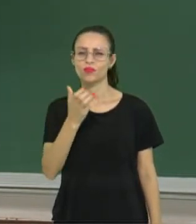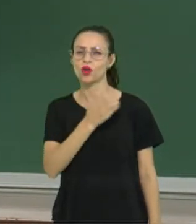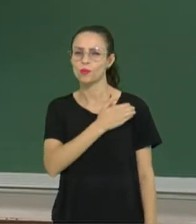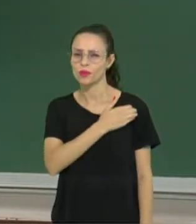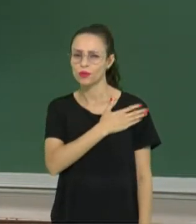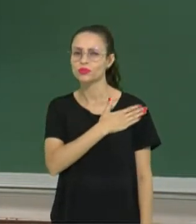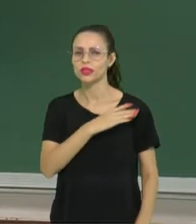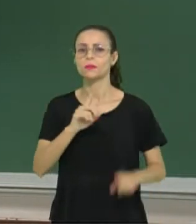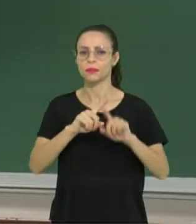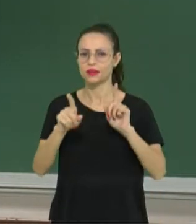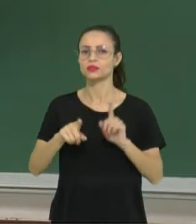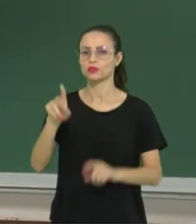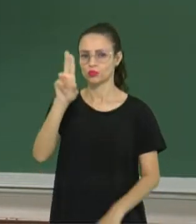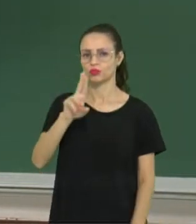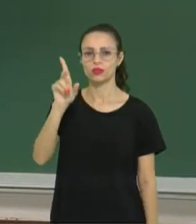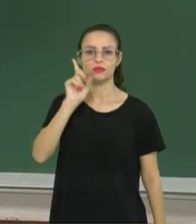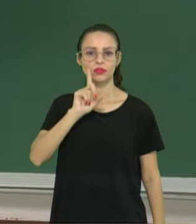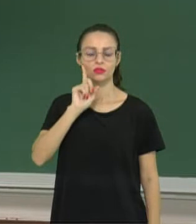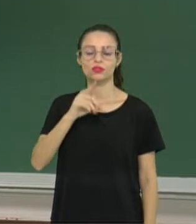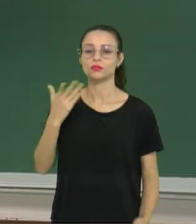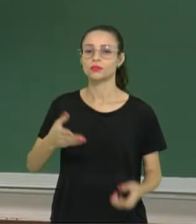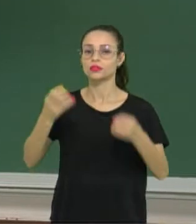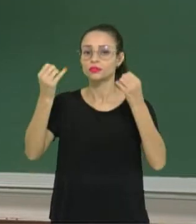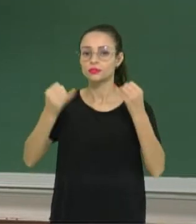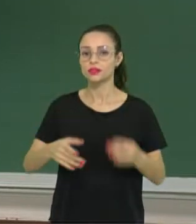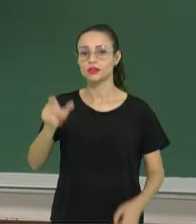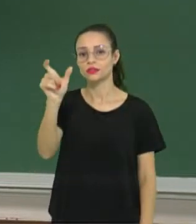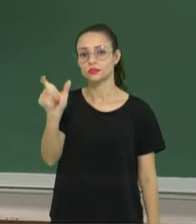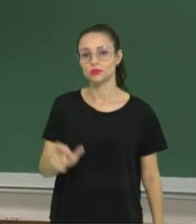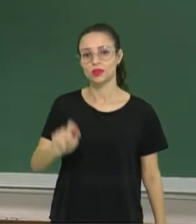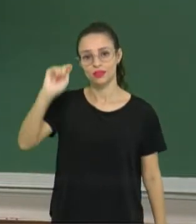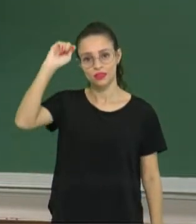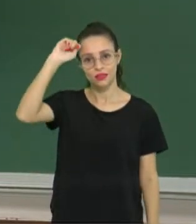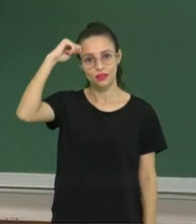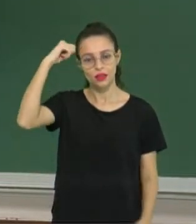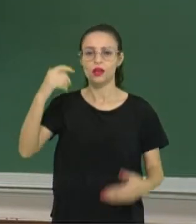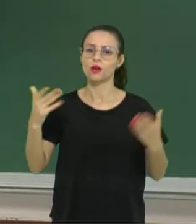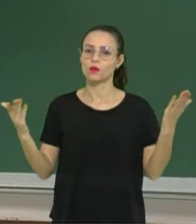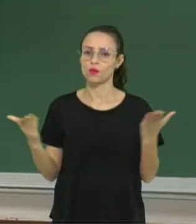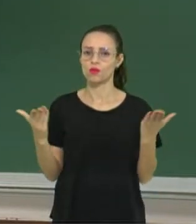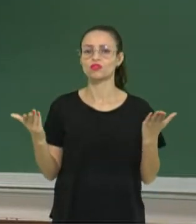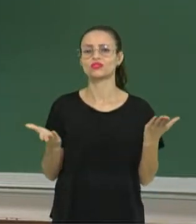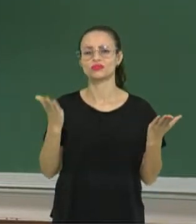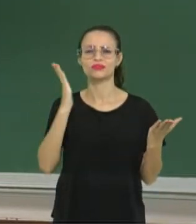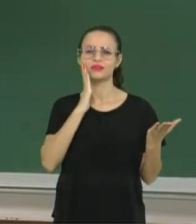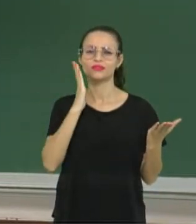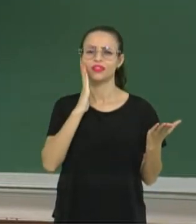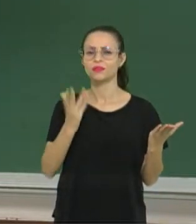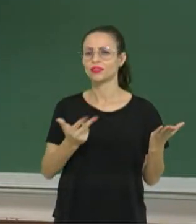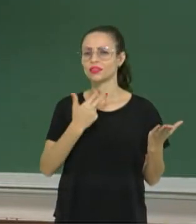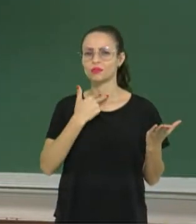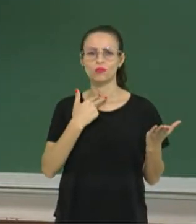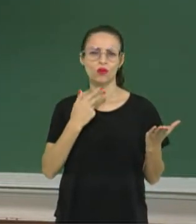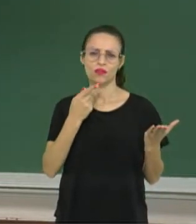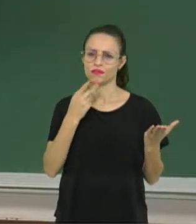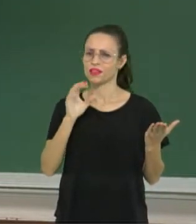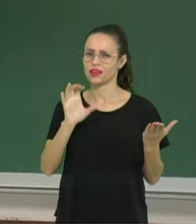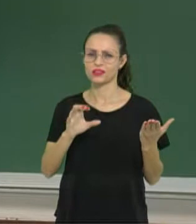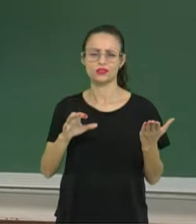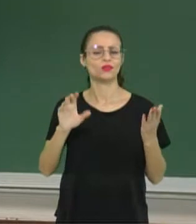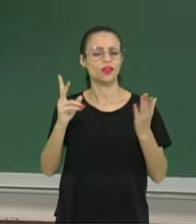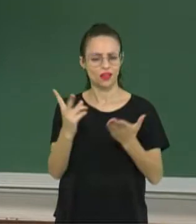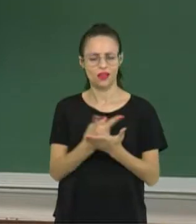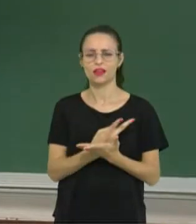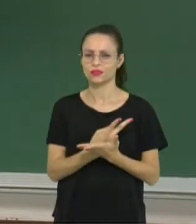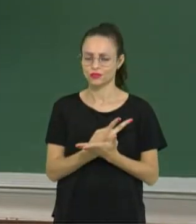muito usado nos Estados Unidos para descrever as pessoas negras. Hoje, nós sabemos que esse termo, ele é politicamente